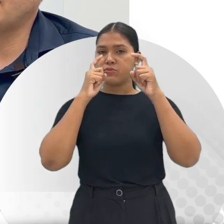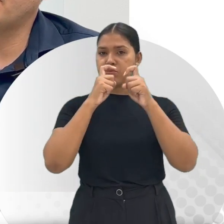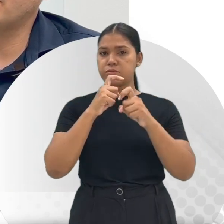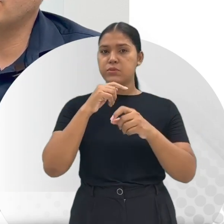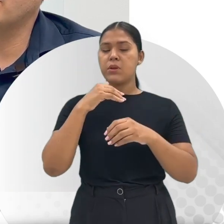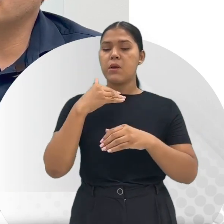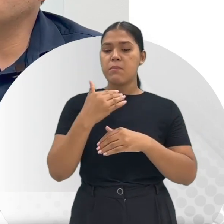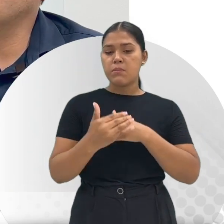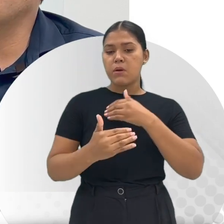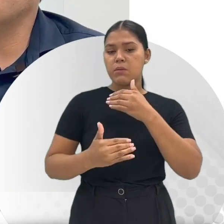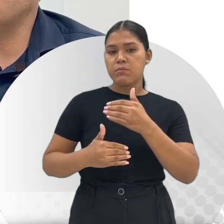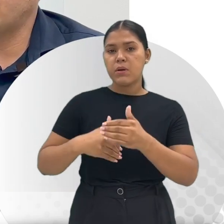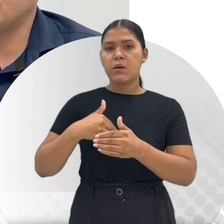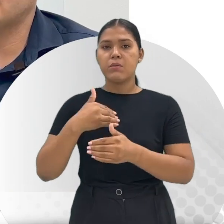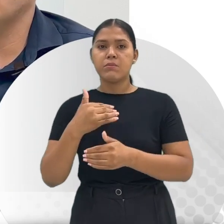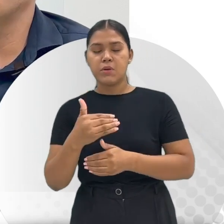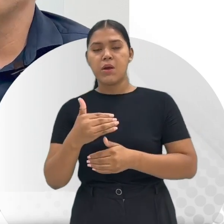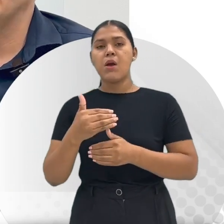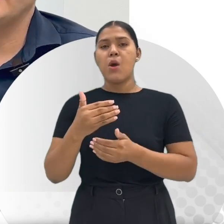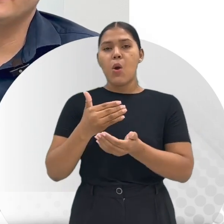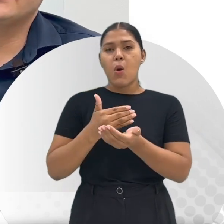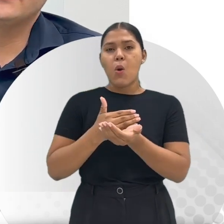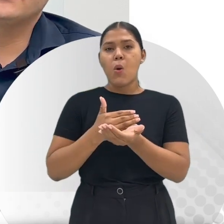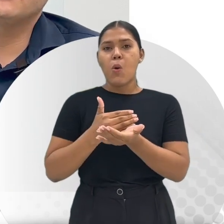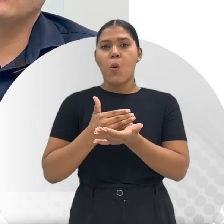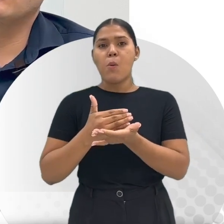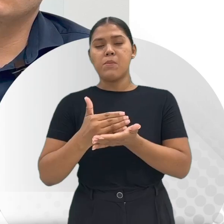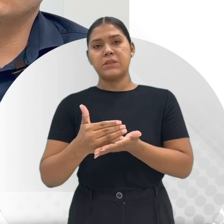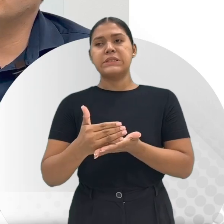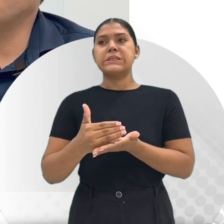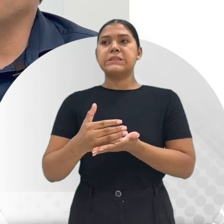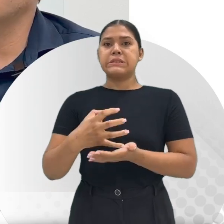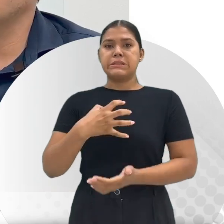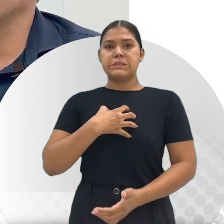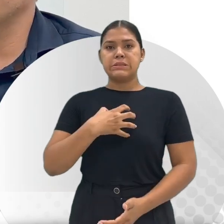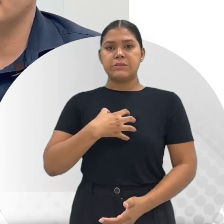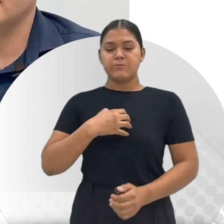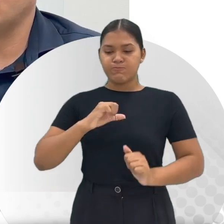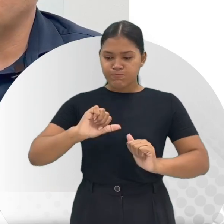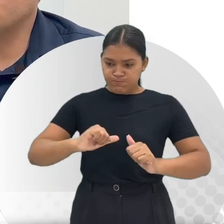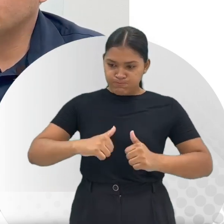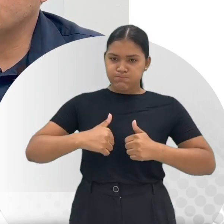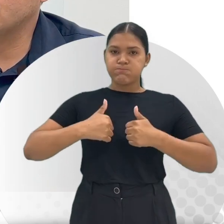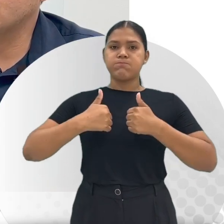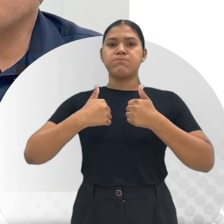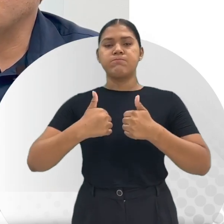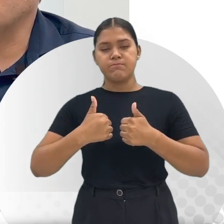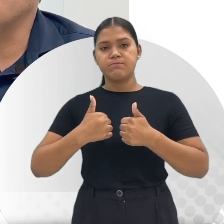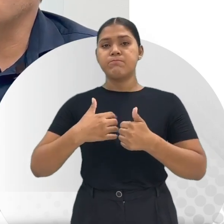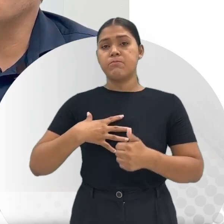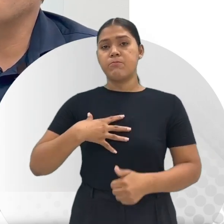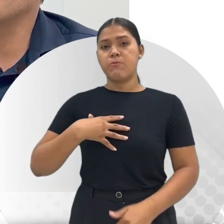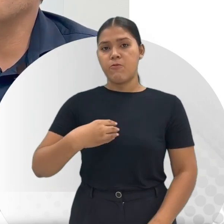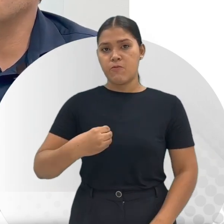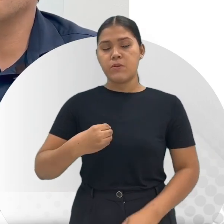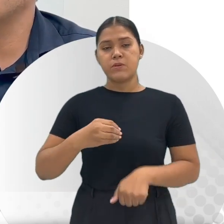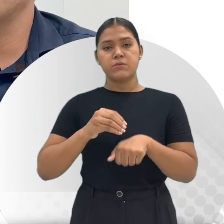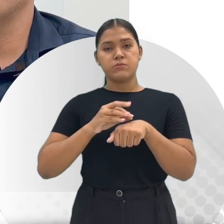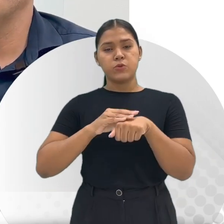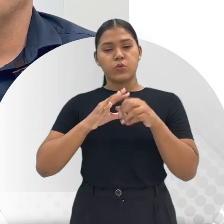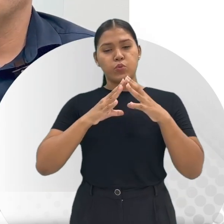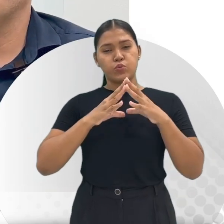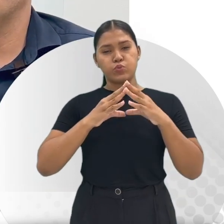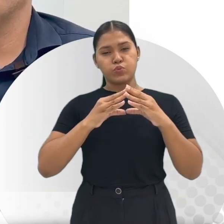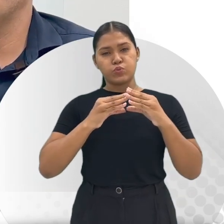primeira etapa foi um momento de muita superação e de um reerguer absurdo, né? Em todos os níveis